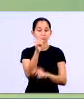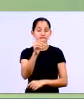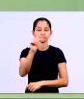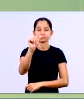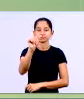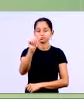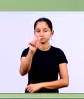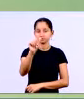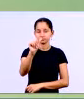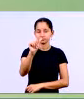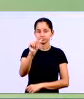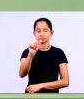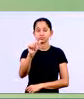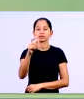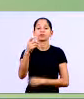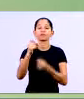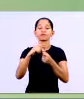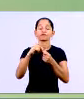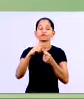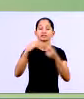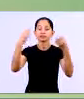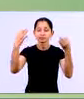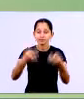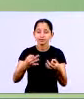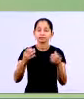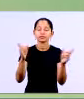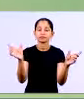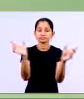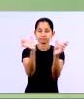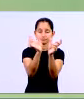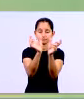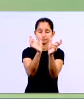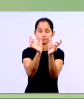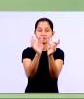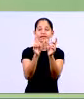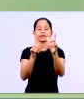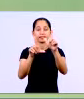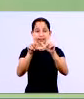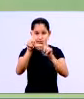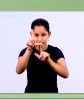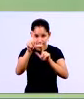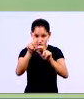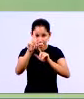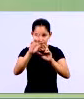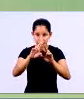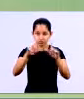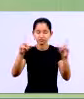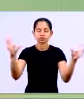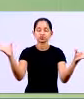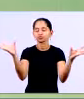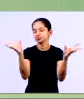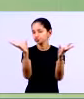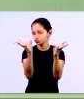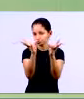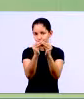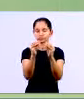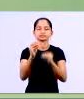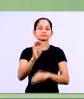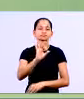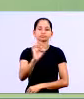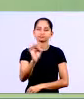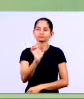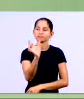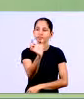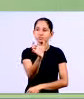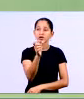Autorretrato. Termina com uma vogal e começa com a consoante. Letras diferentes, junta todo mundo. E aí, é isso aí